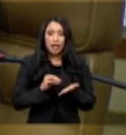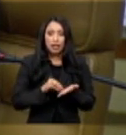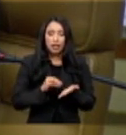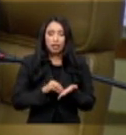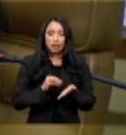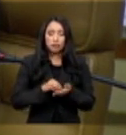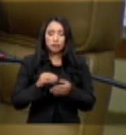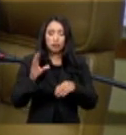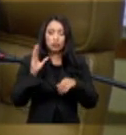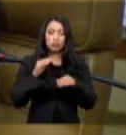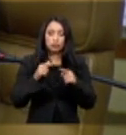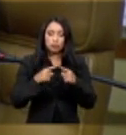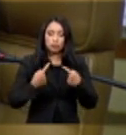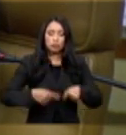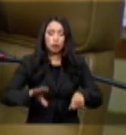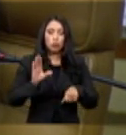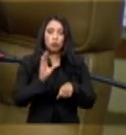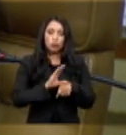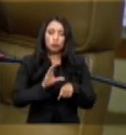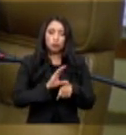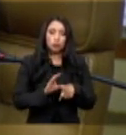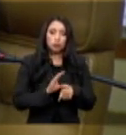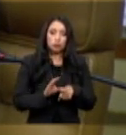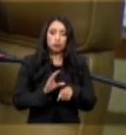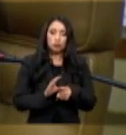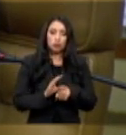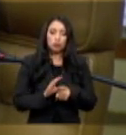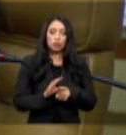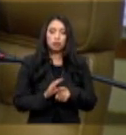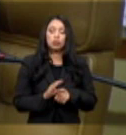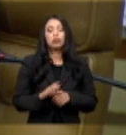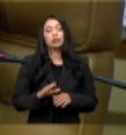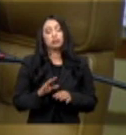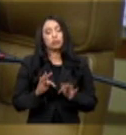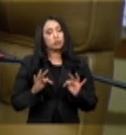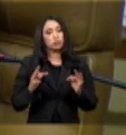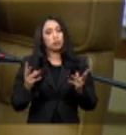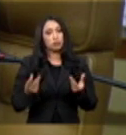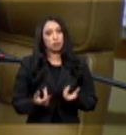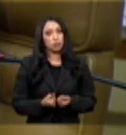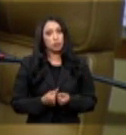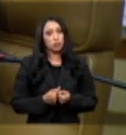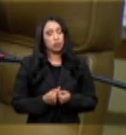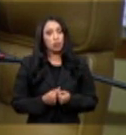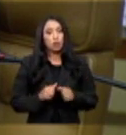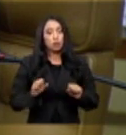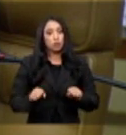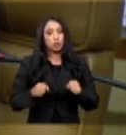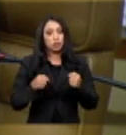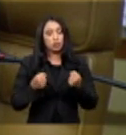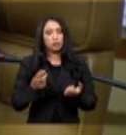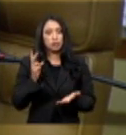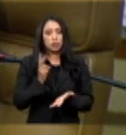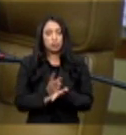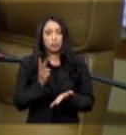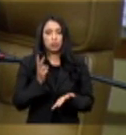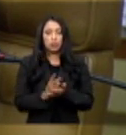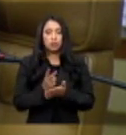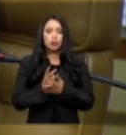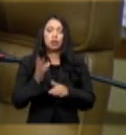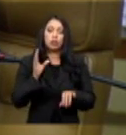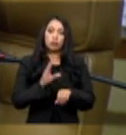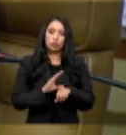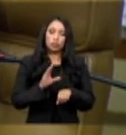da prorrogação antecipada em si. O que se defende é que, embora a Constituição preveja a possibilidade